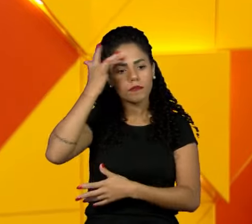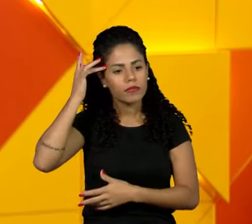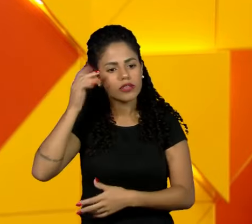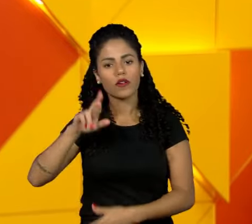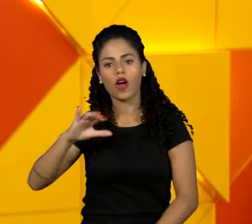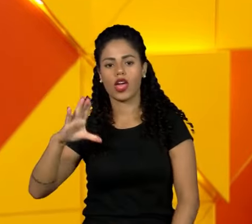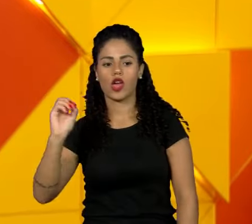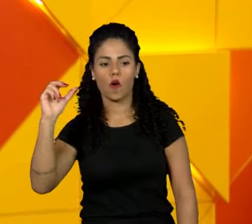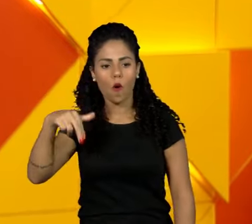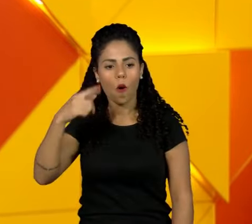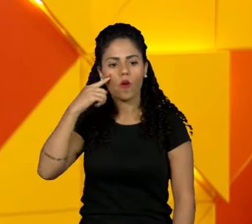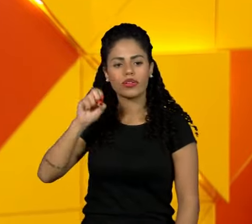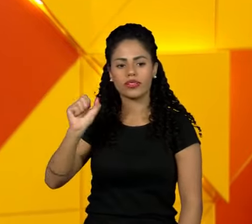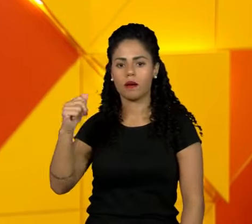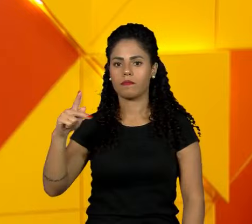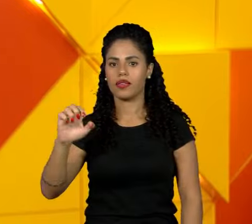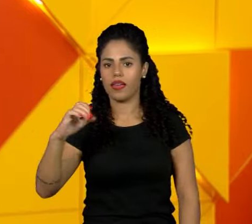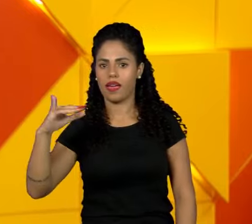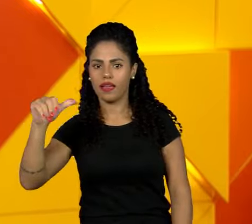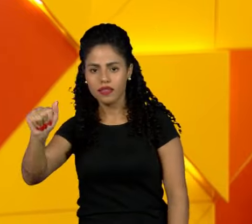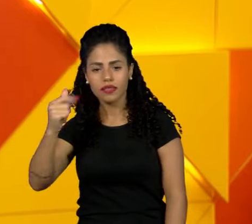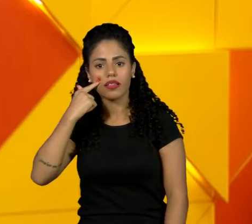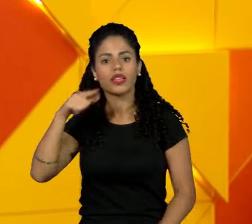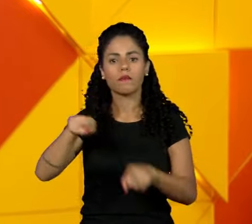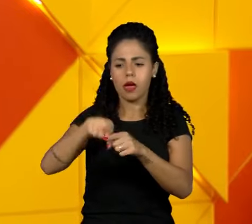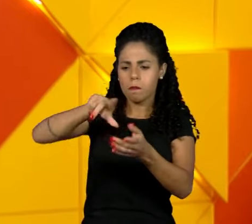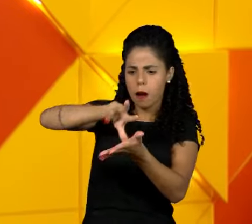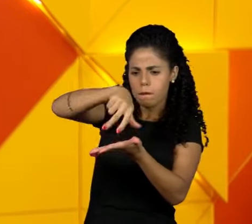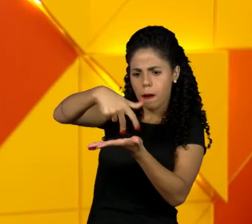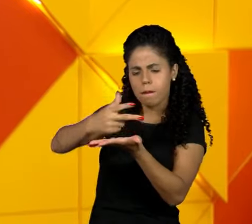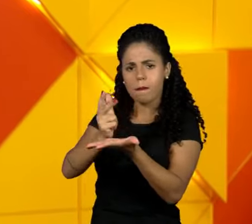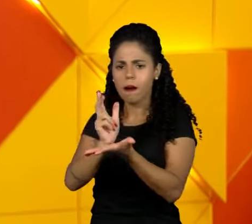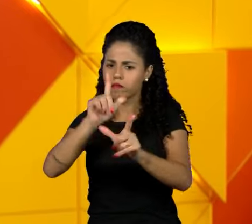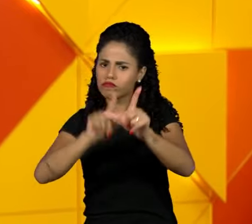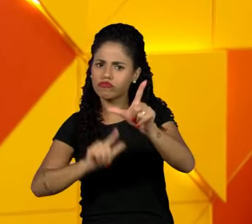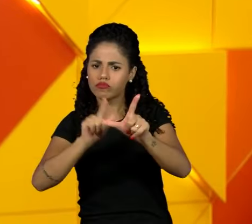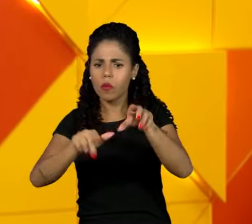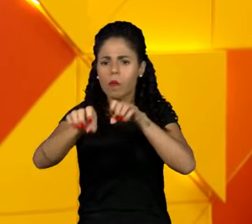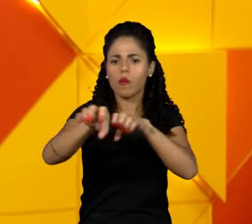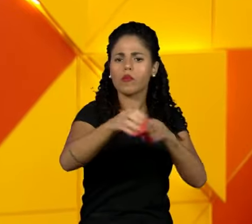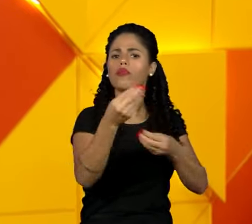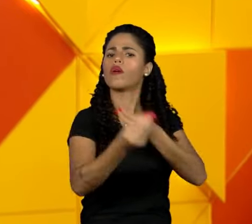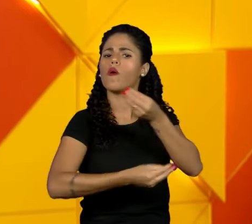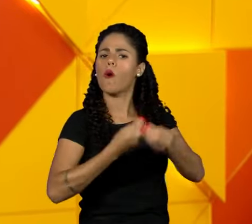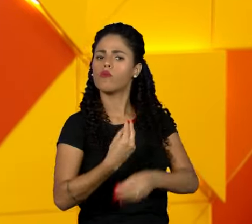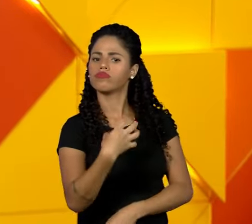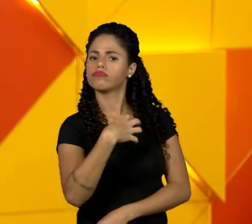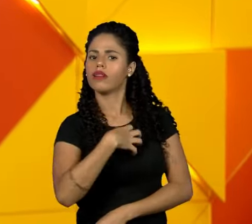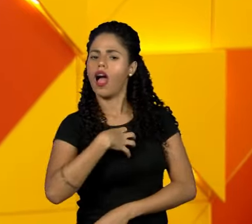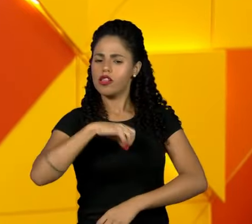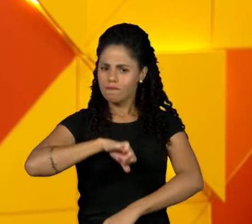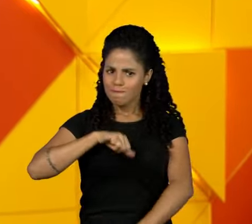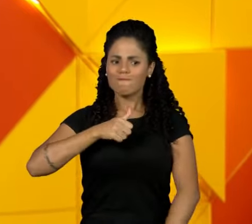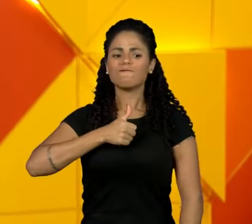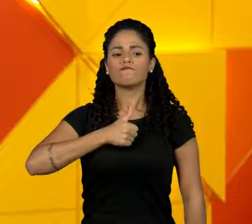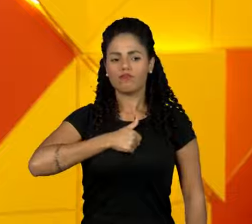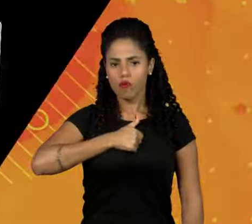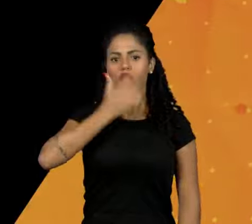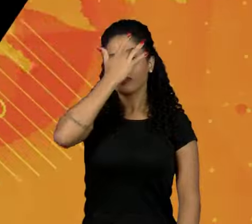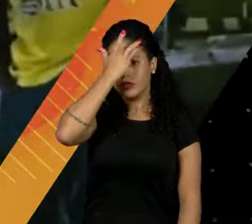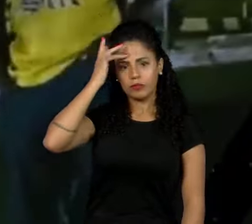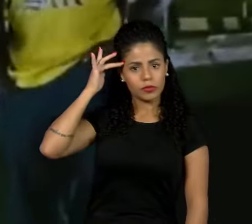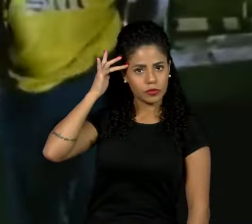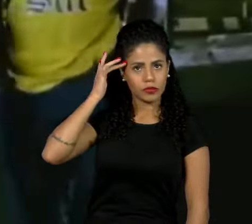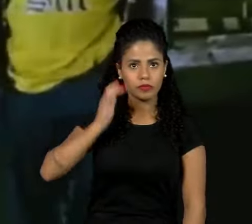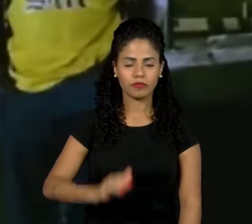o discurso e muitas letras do rap contemporâneo tratam especificamente da autoestima do homem preto.